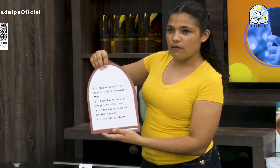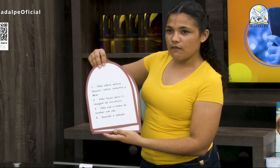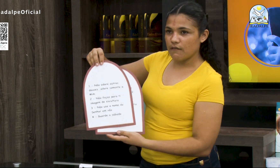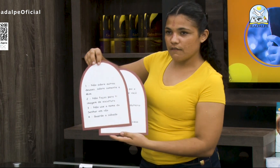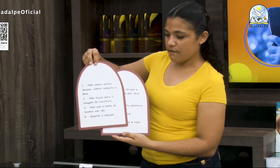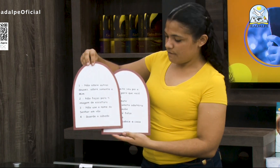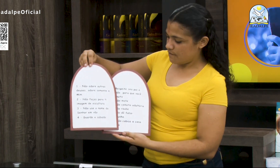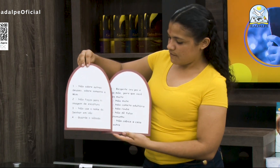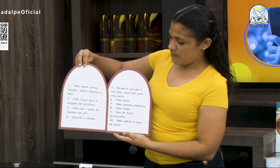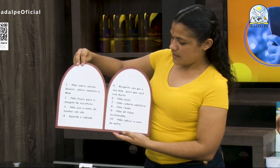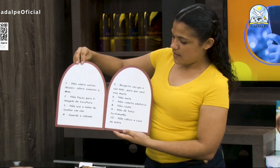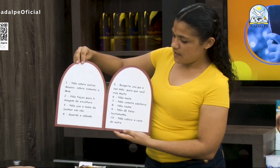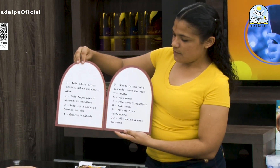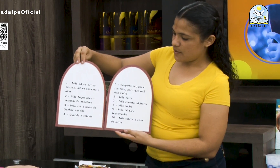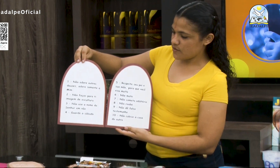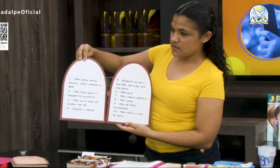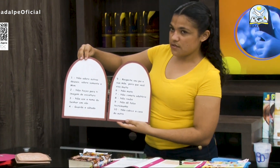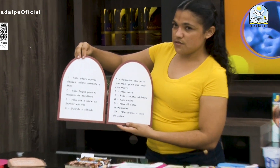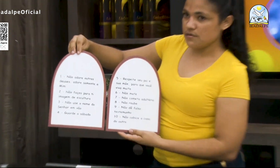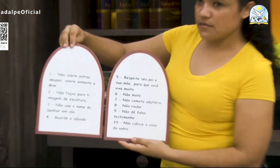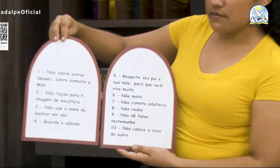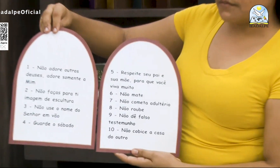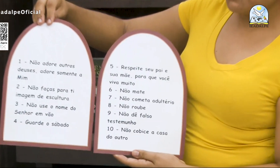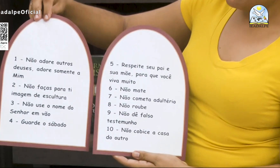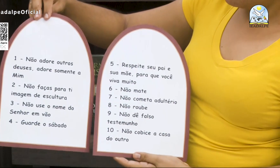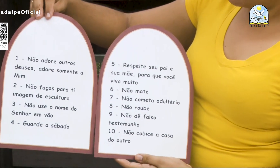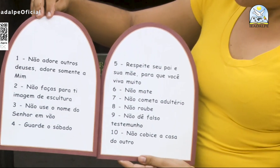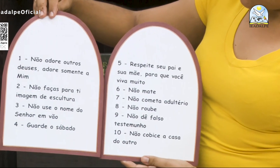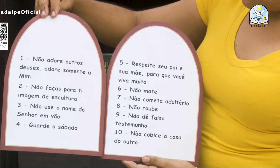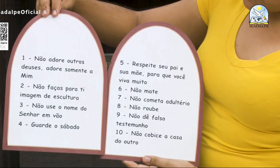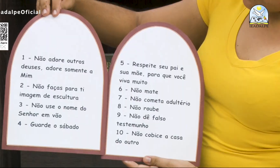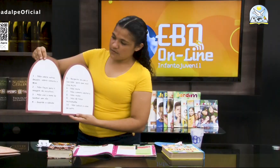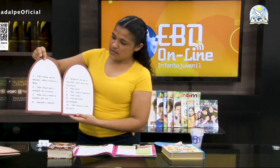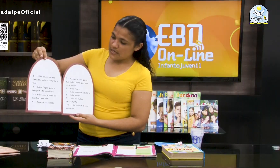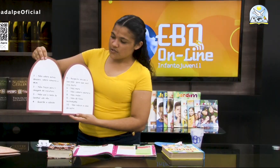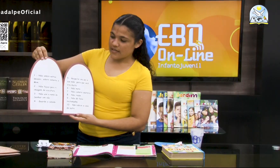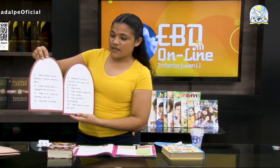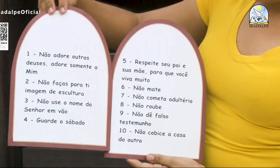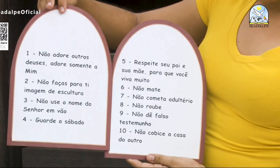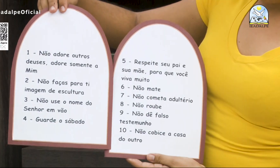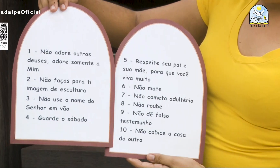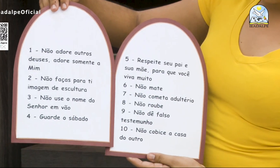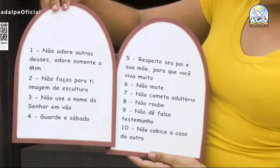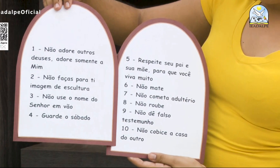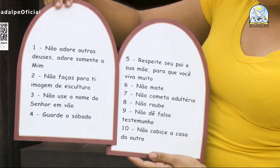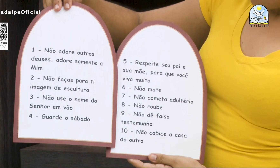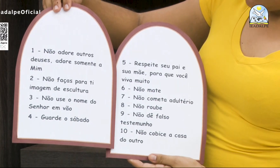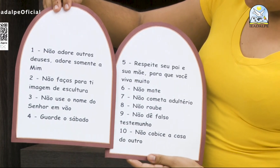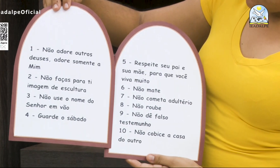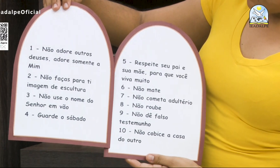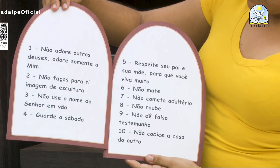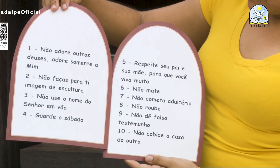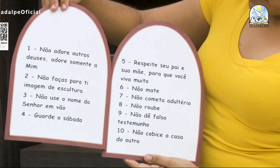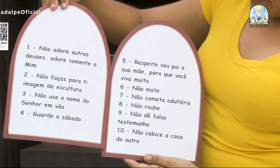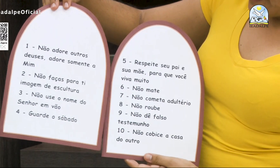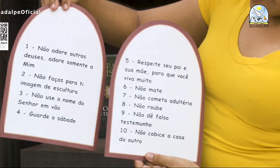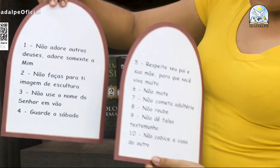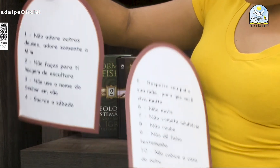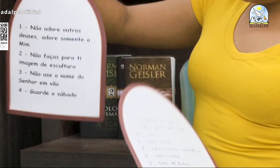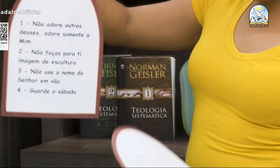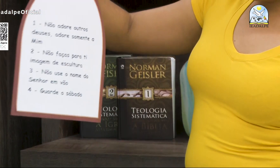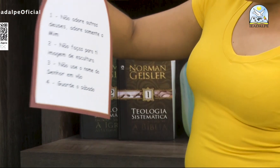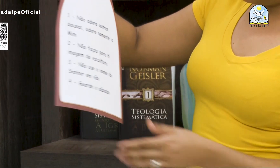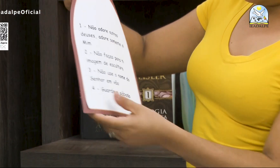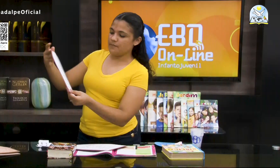aula, ó. Tá? Ele maiorzinho. Tá vendo? Só que agora, branco. Tá?